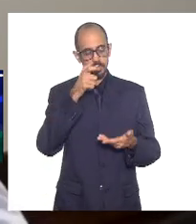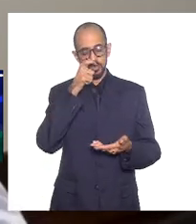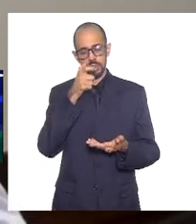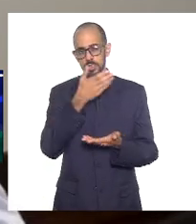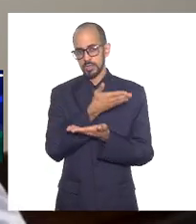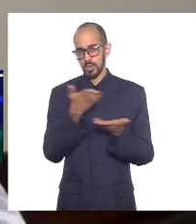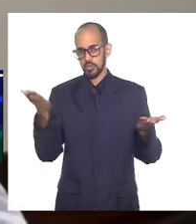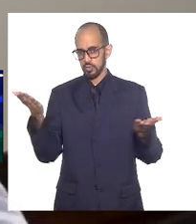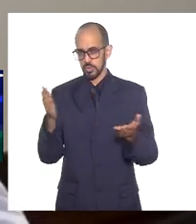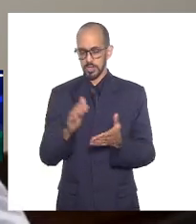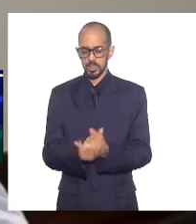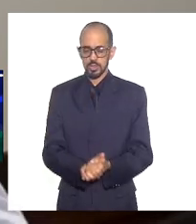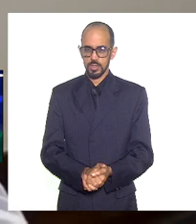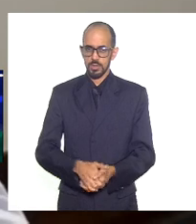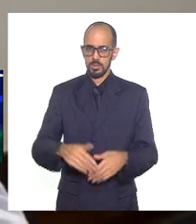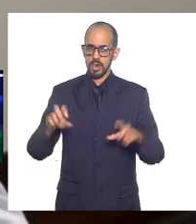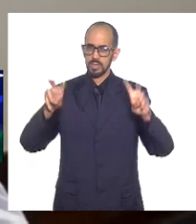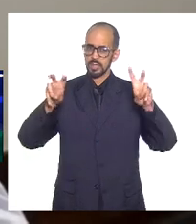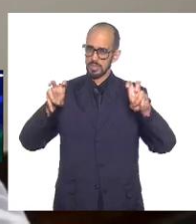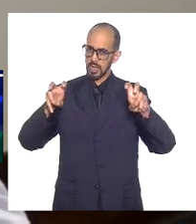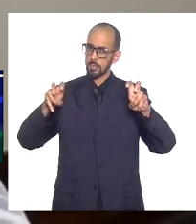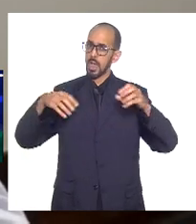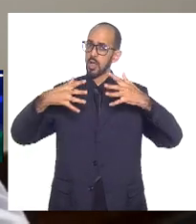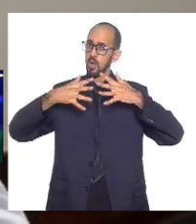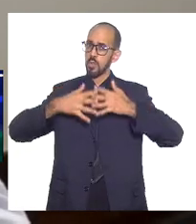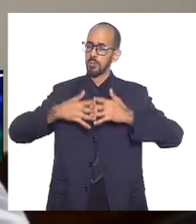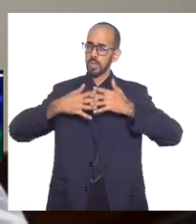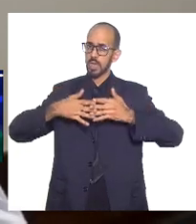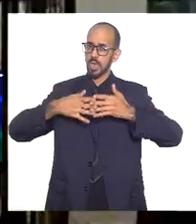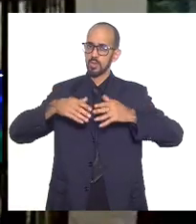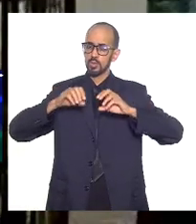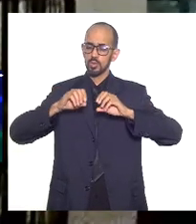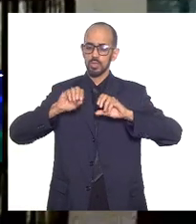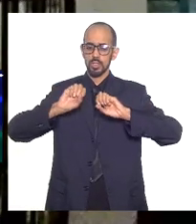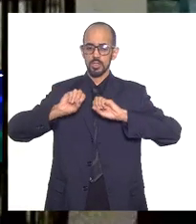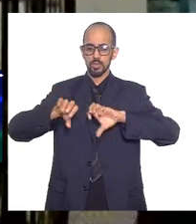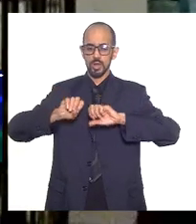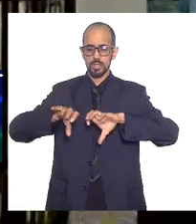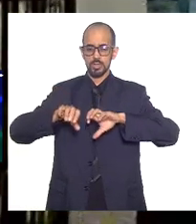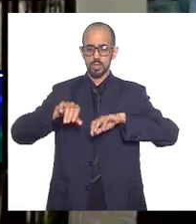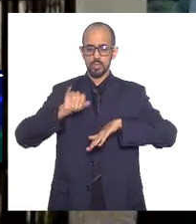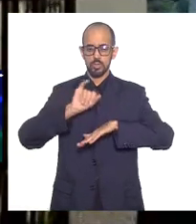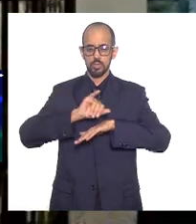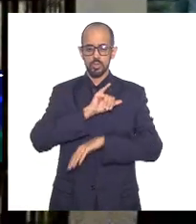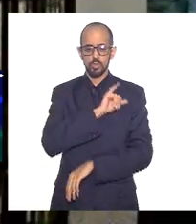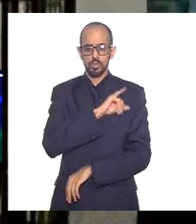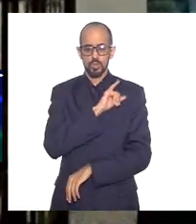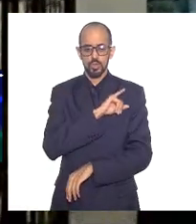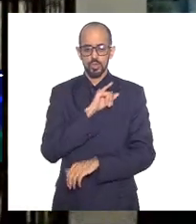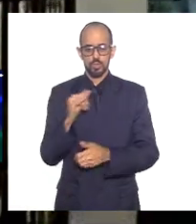para esse tema tão delicado, né, da educação do Rio de Janeiro e da formação da nossa juventude.